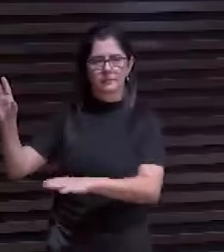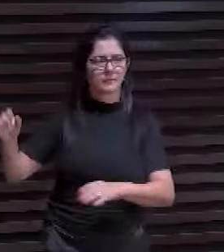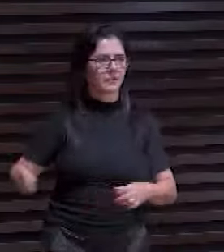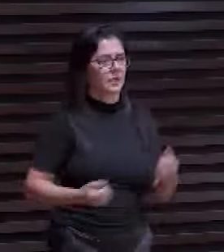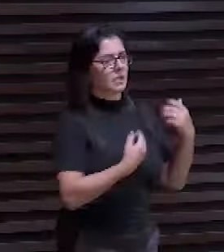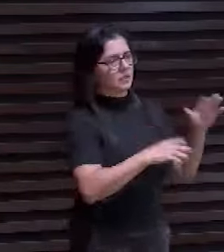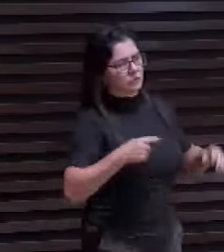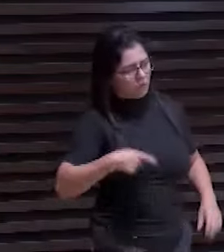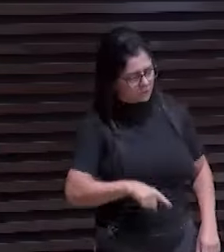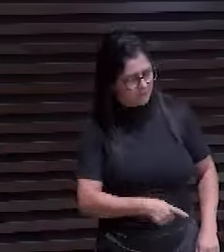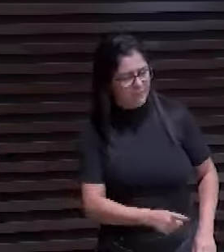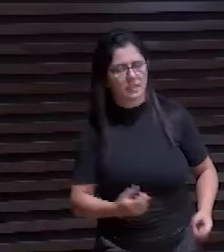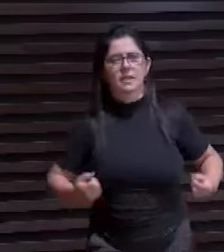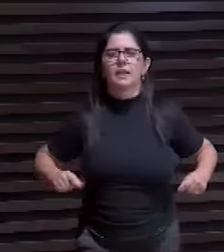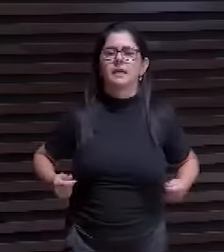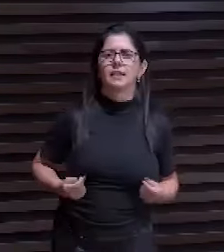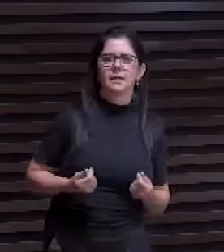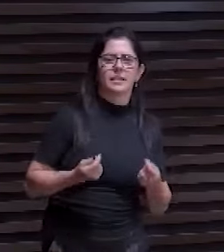Com profundas